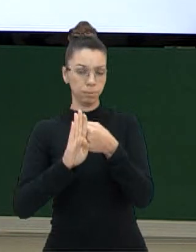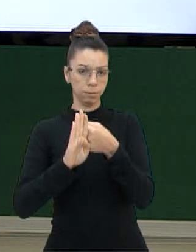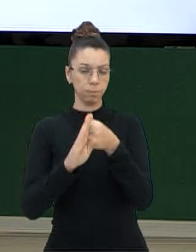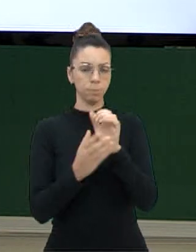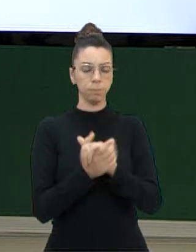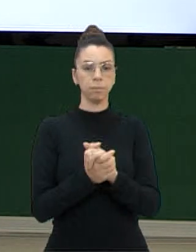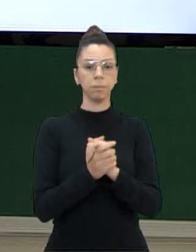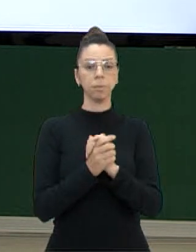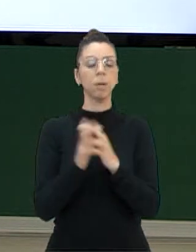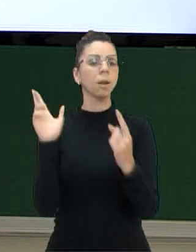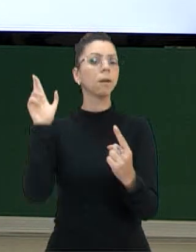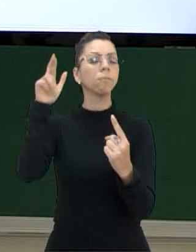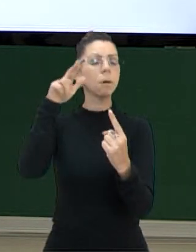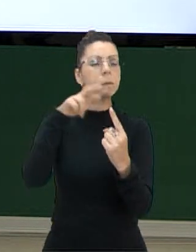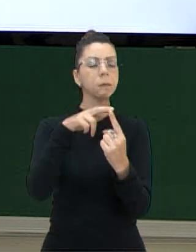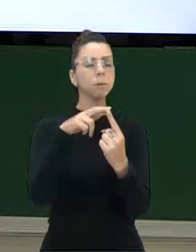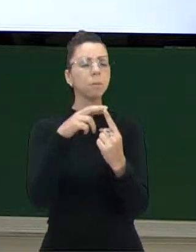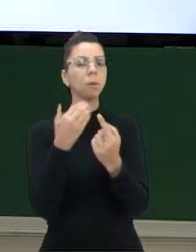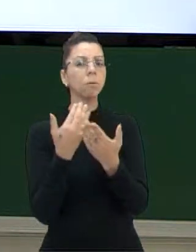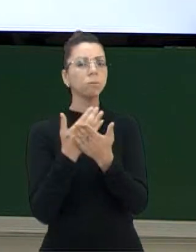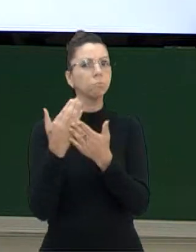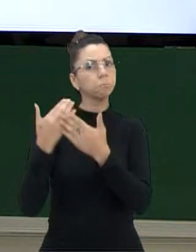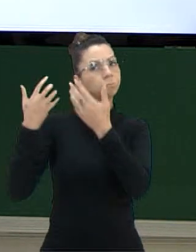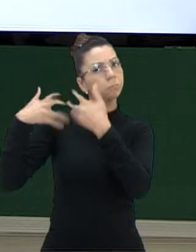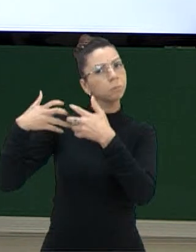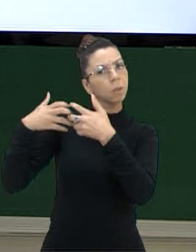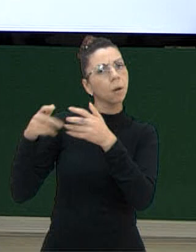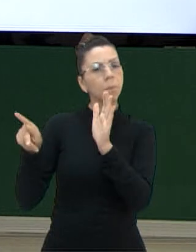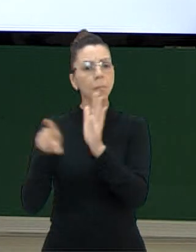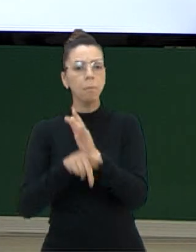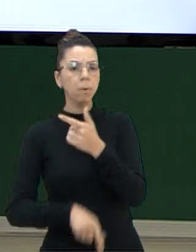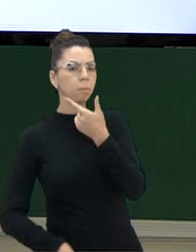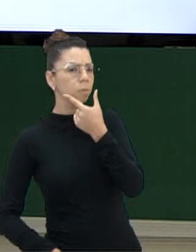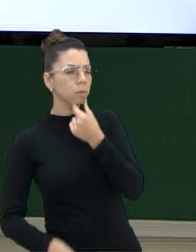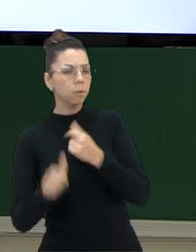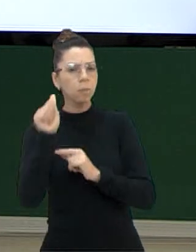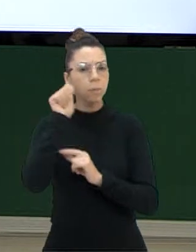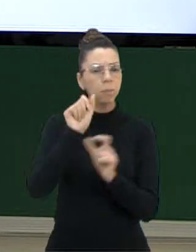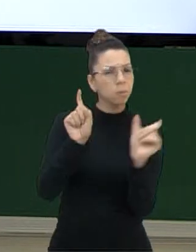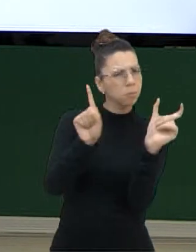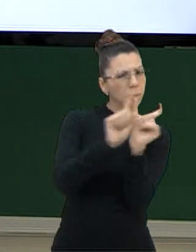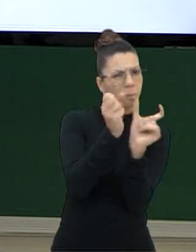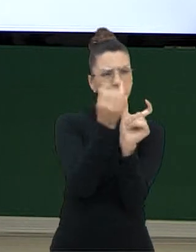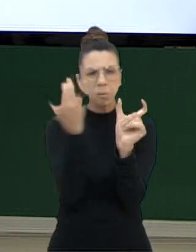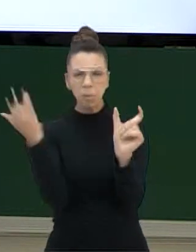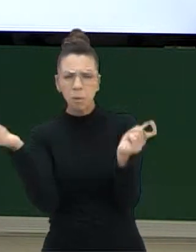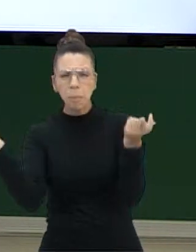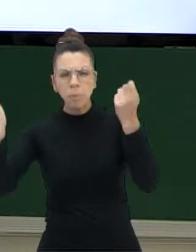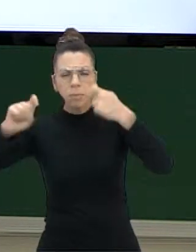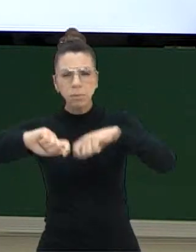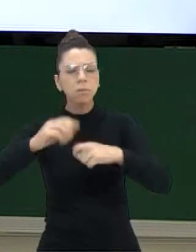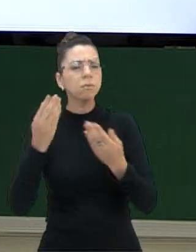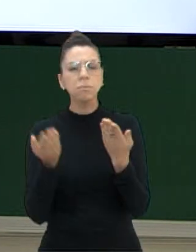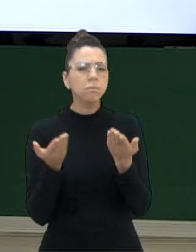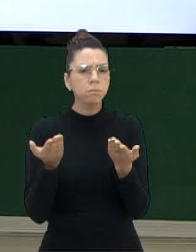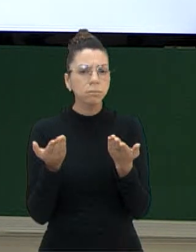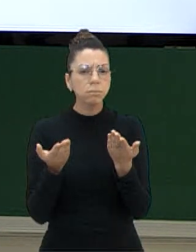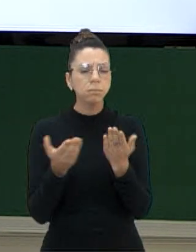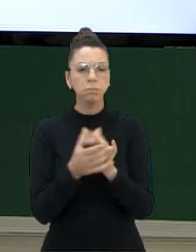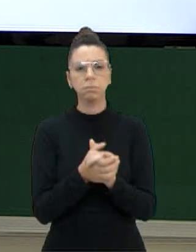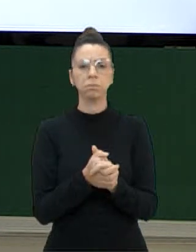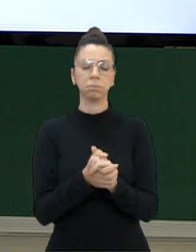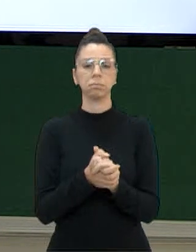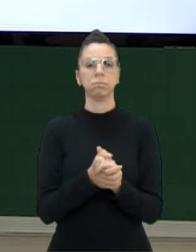É a referência para pensar. Será que é um substantivo masculino, feminino, plural e singular? E por que eu preciso pensar nisso?